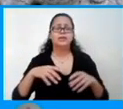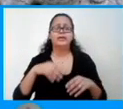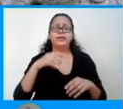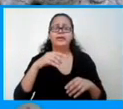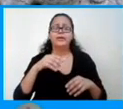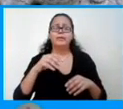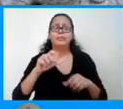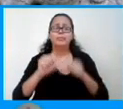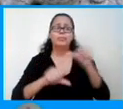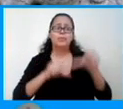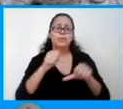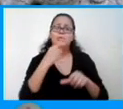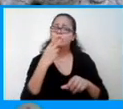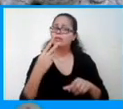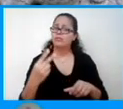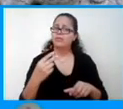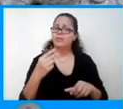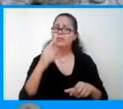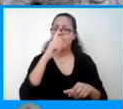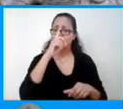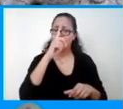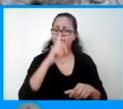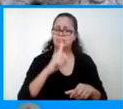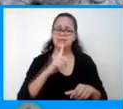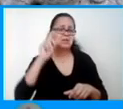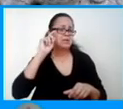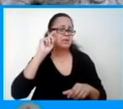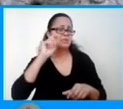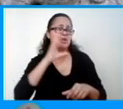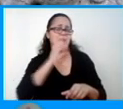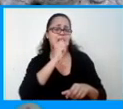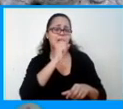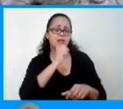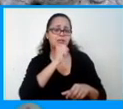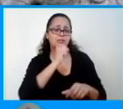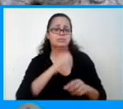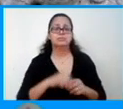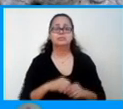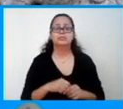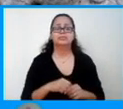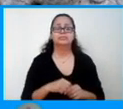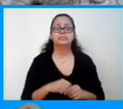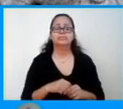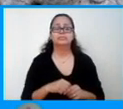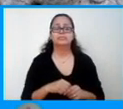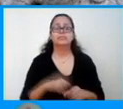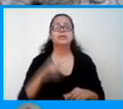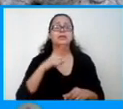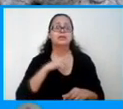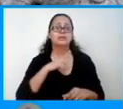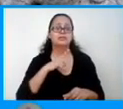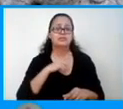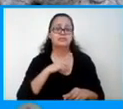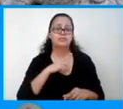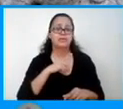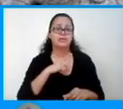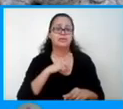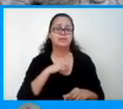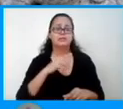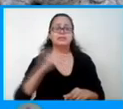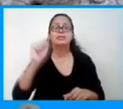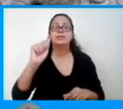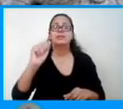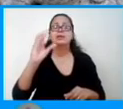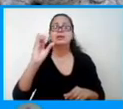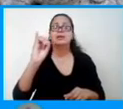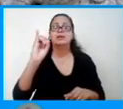uma hipótese aí, através dessa observação, de que houvesse aí uma certa acidez na chuva.